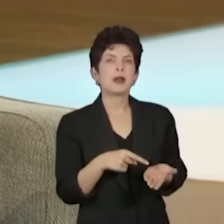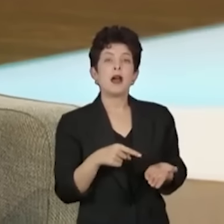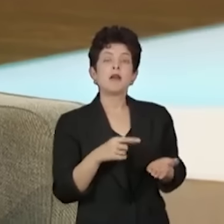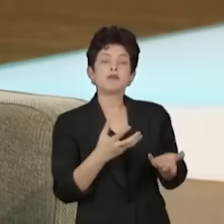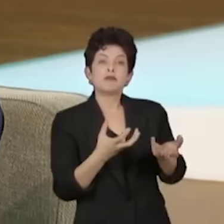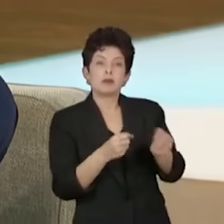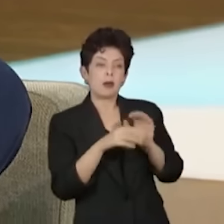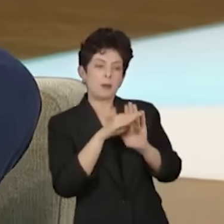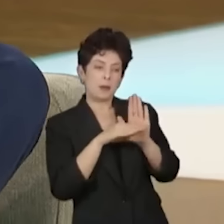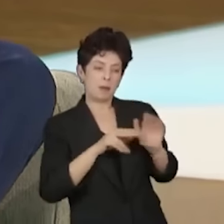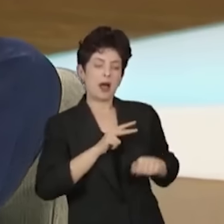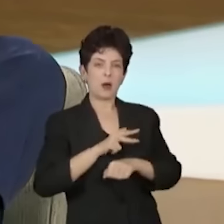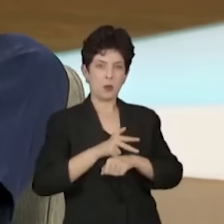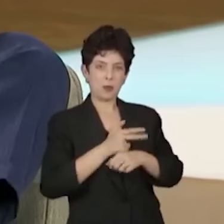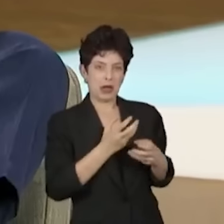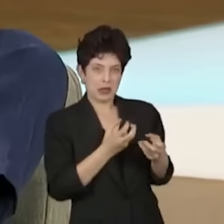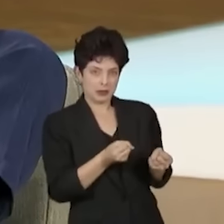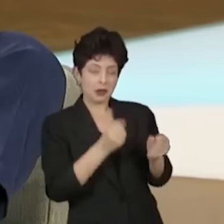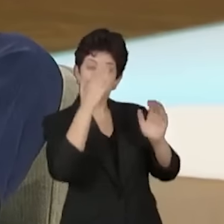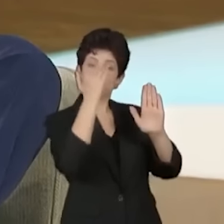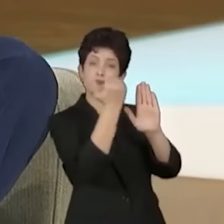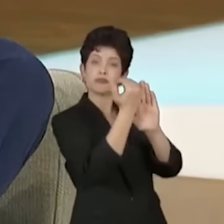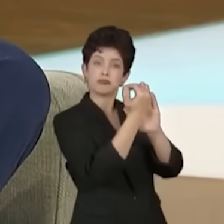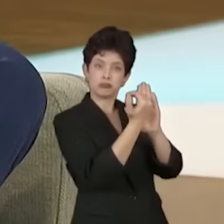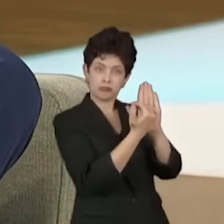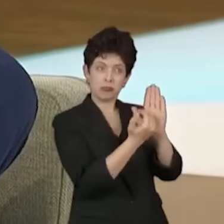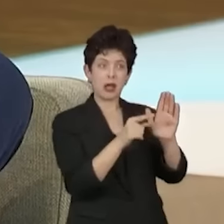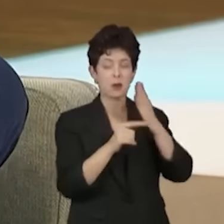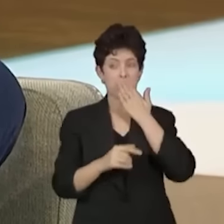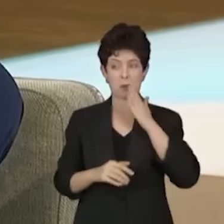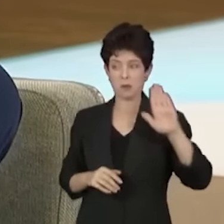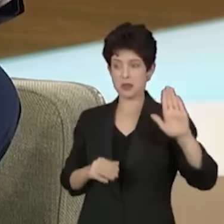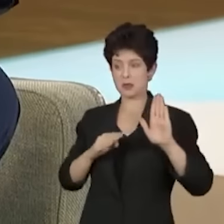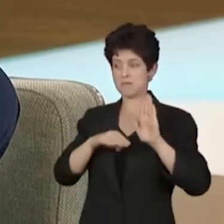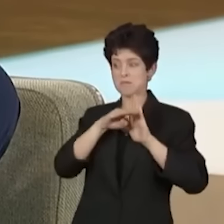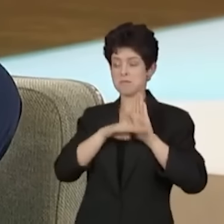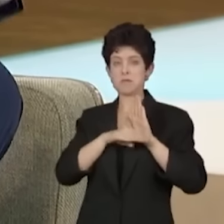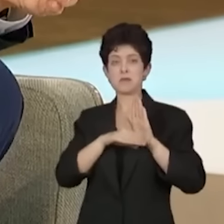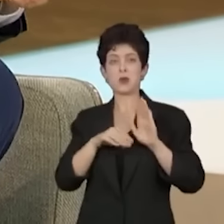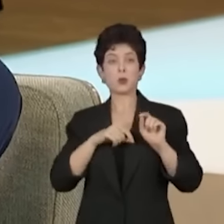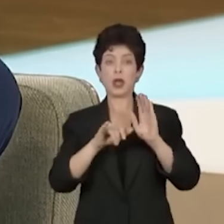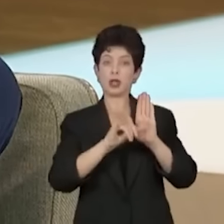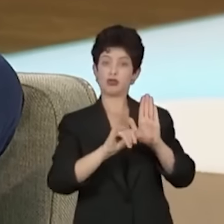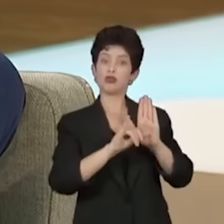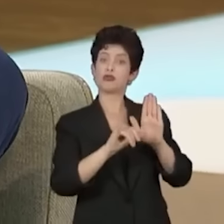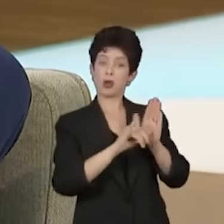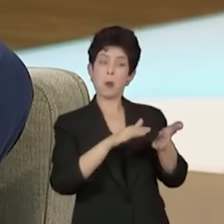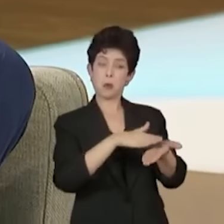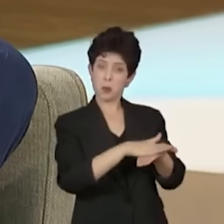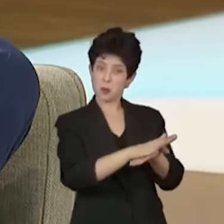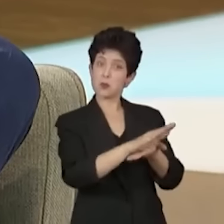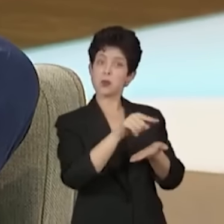adotar a política de câmeras cumpriu a palavra no sentido de que fez um edital